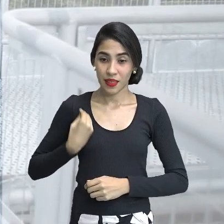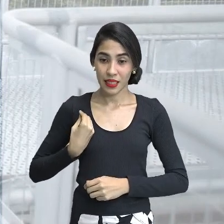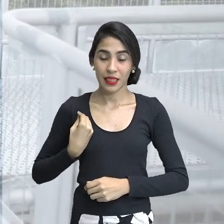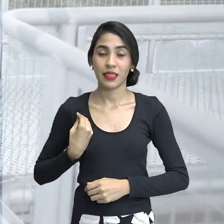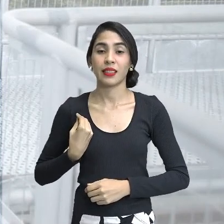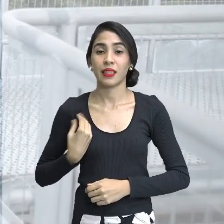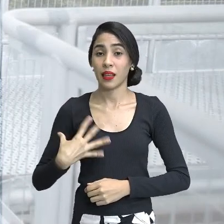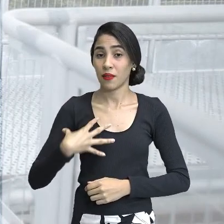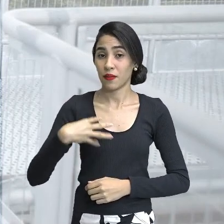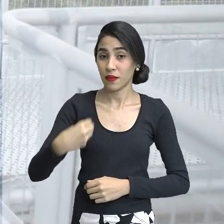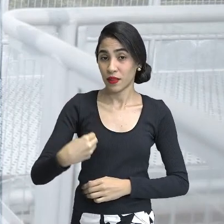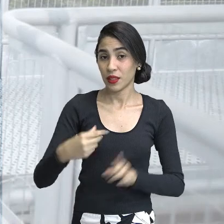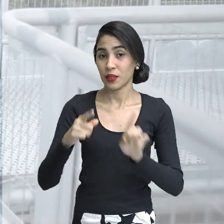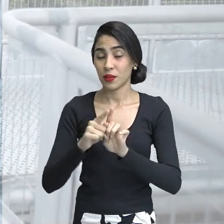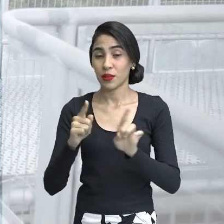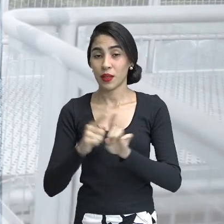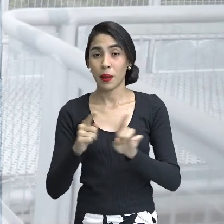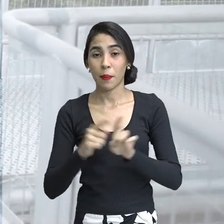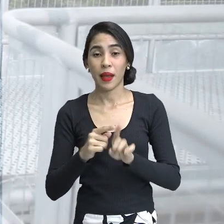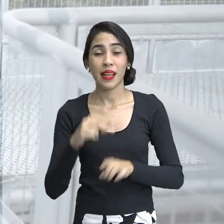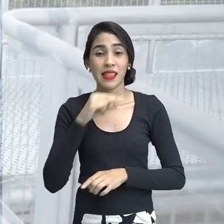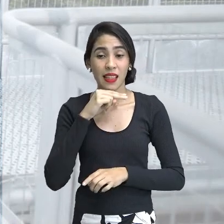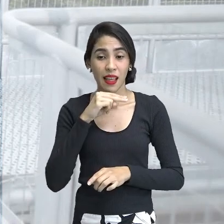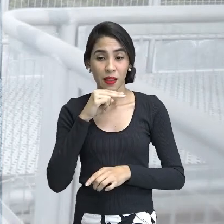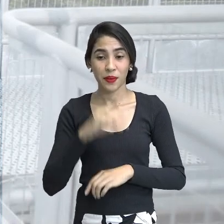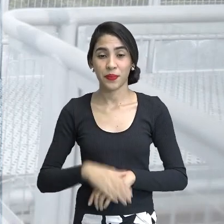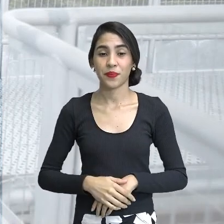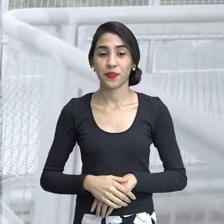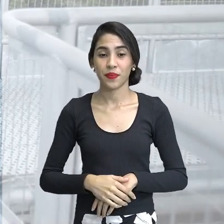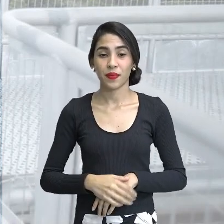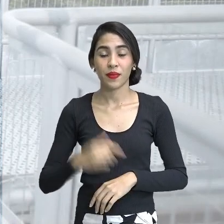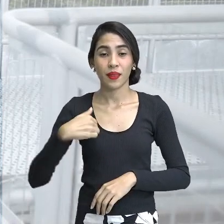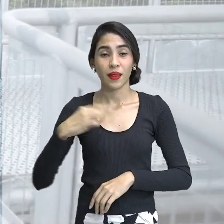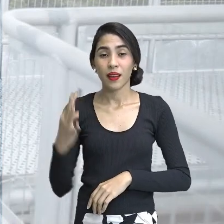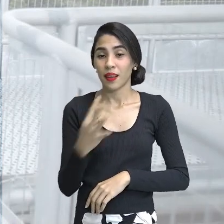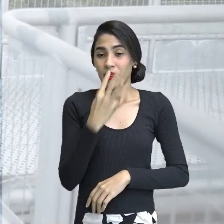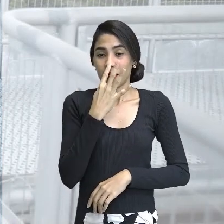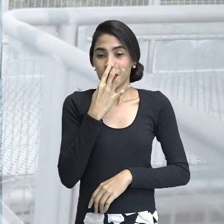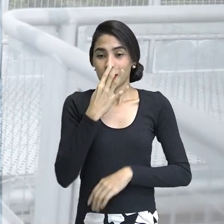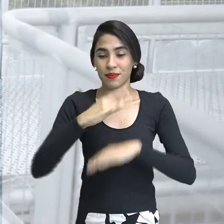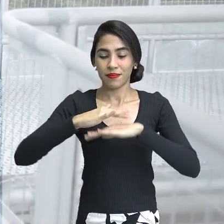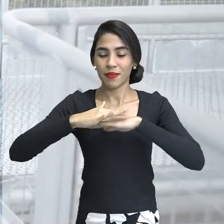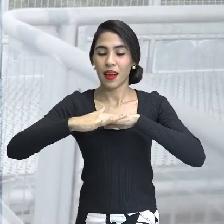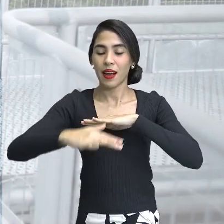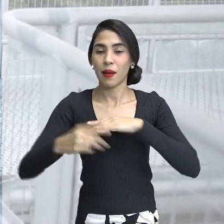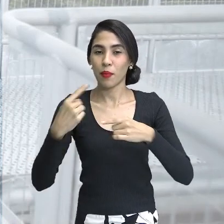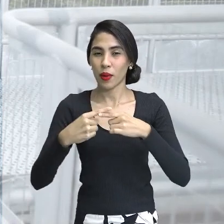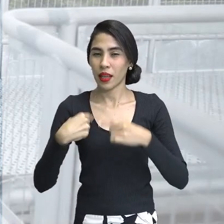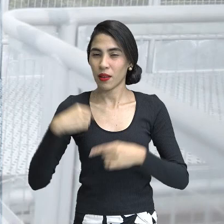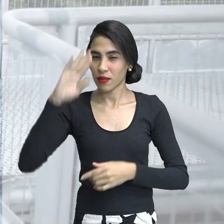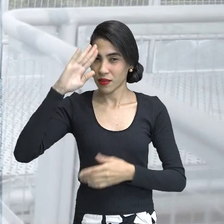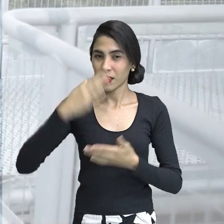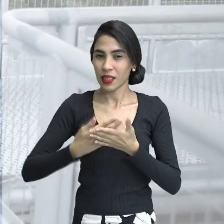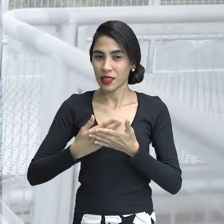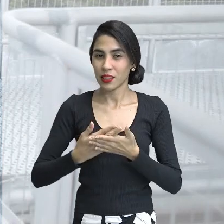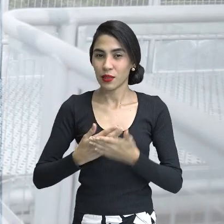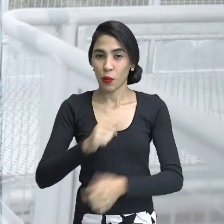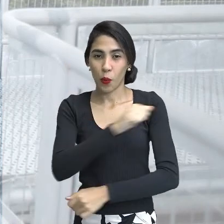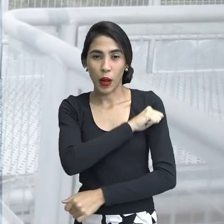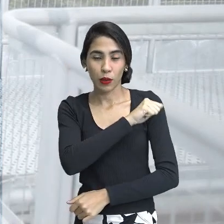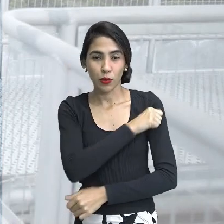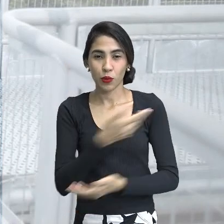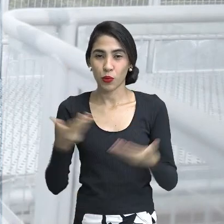para os nossos filhos, para os nossos netos. Então, vou contemplar porque eu sei que agora os nossos estudantes estão